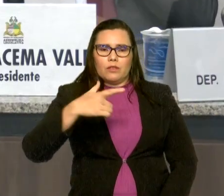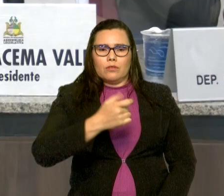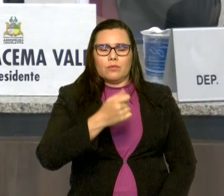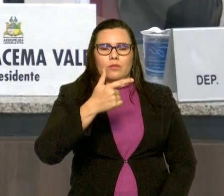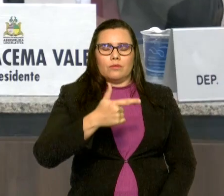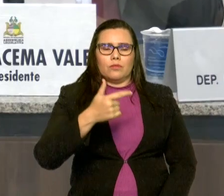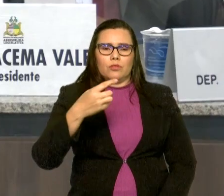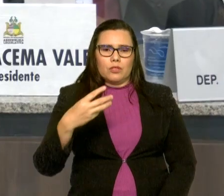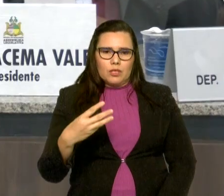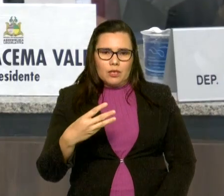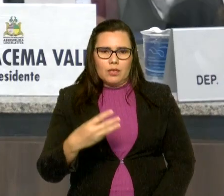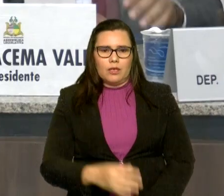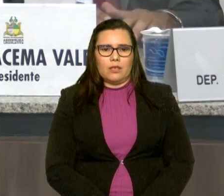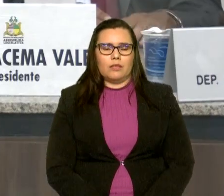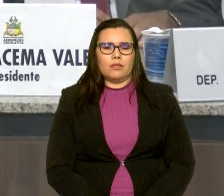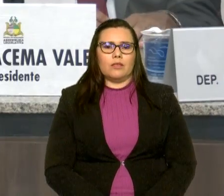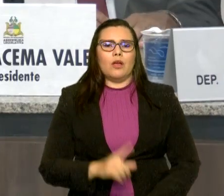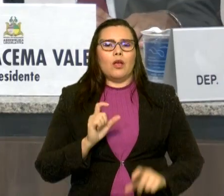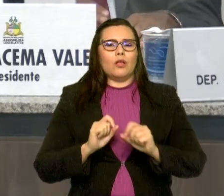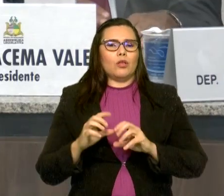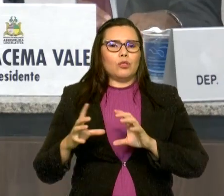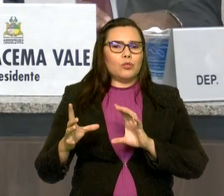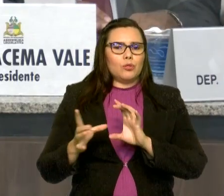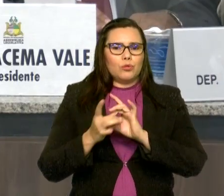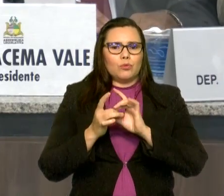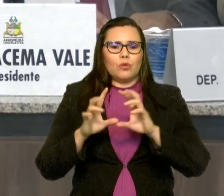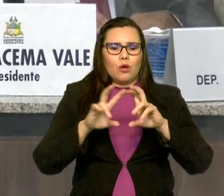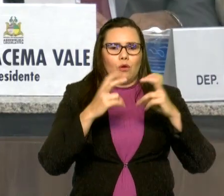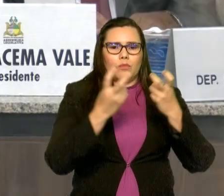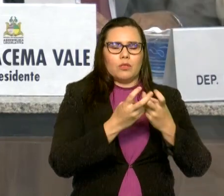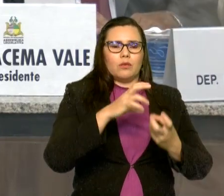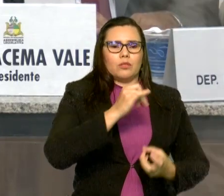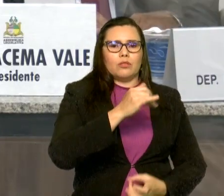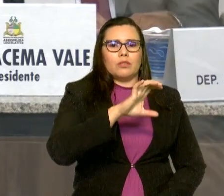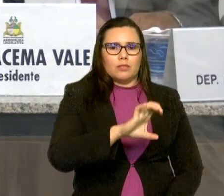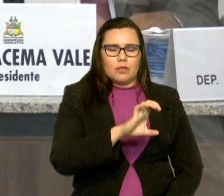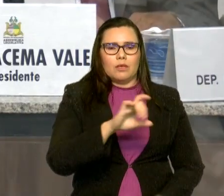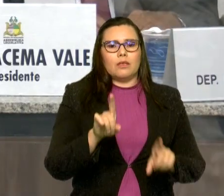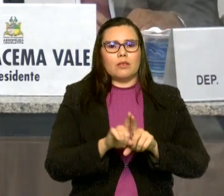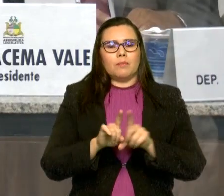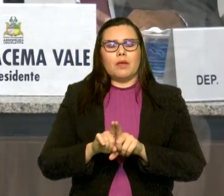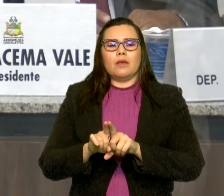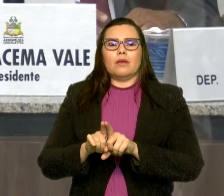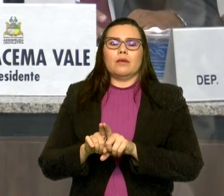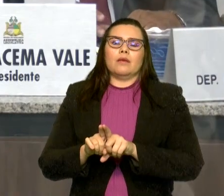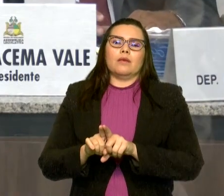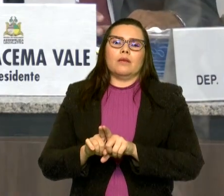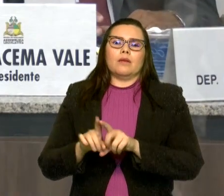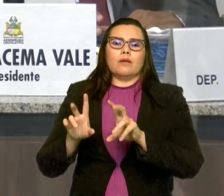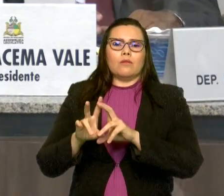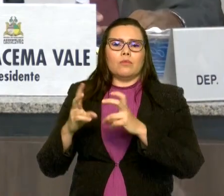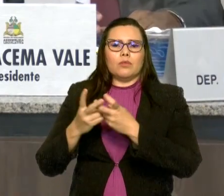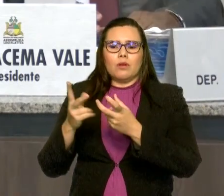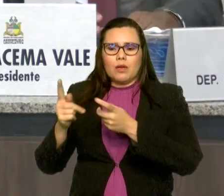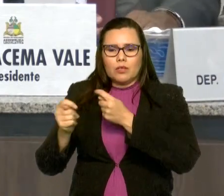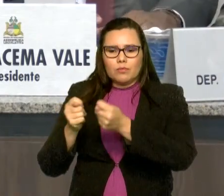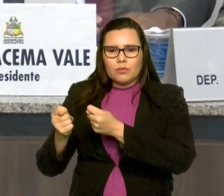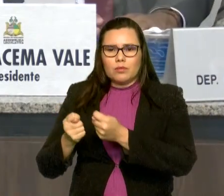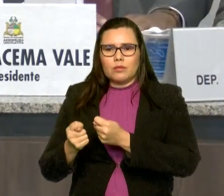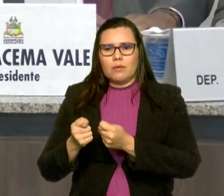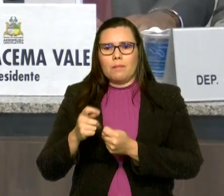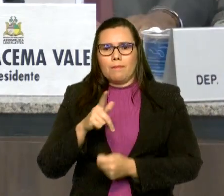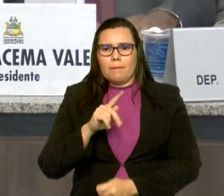290/2023, em conjunto emitido pelas Comissões de Constituição, Justiça e Cidadania e de Administração